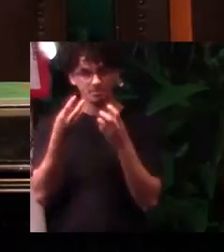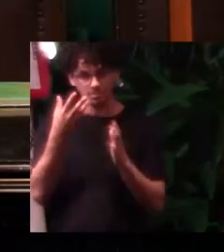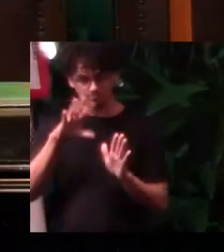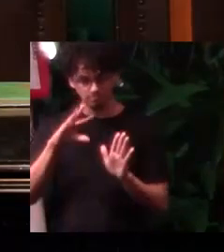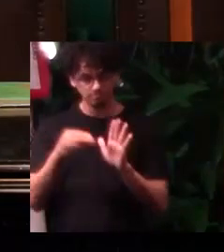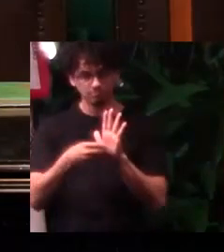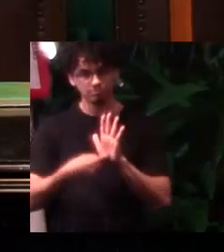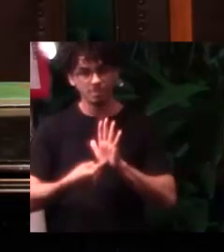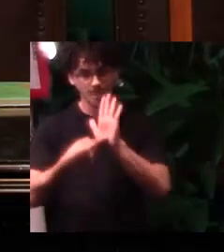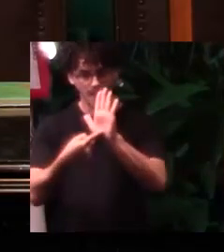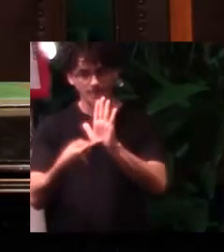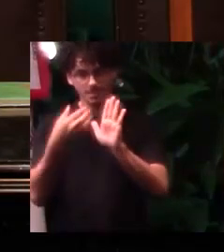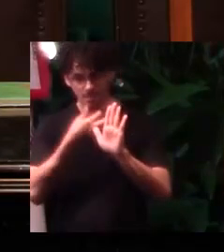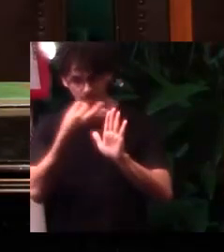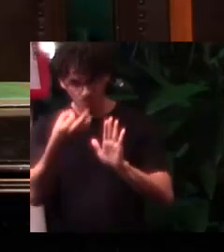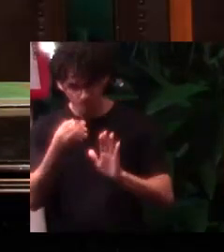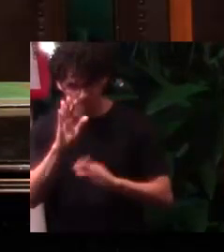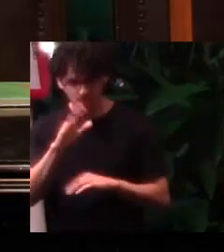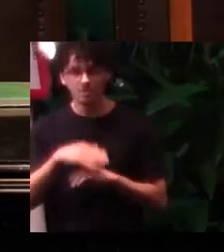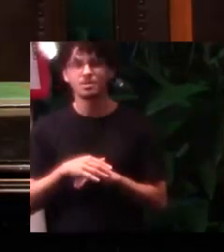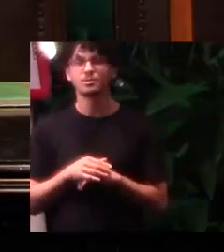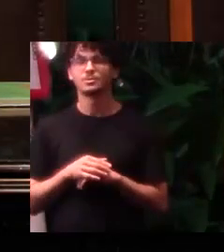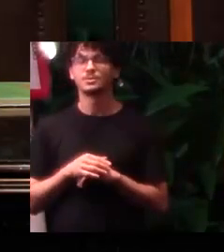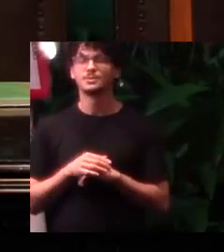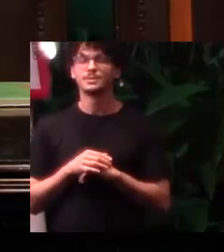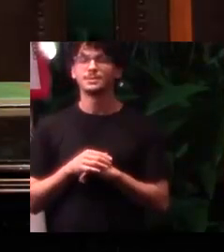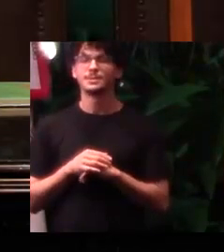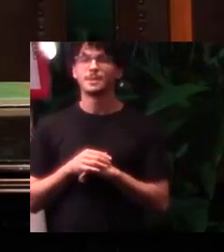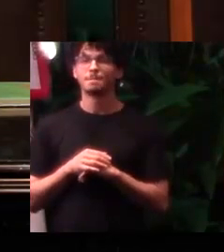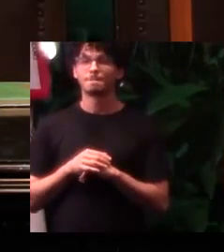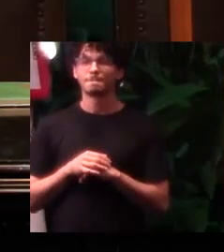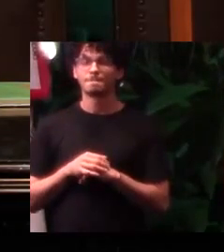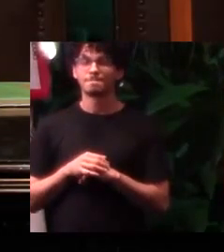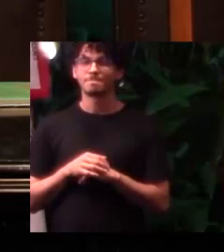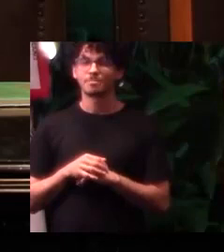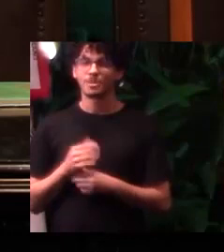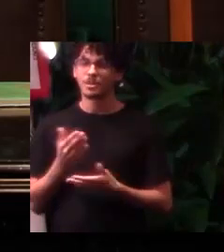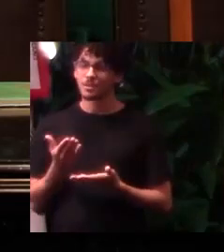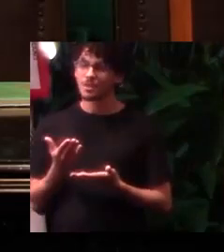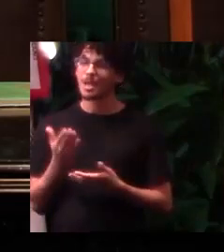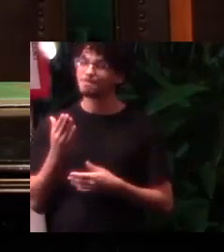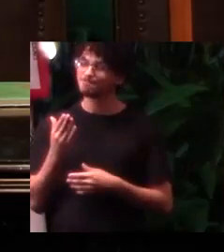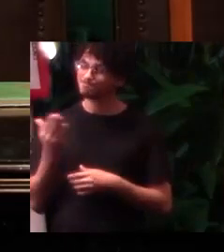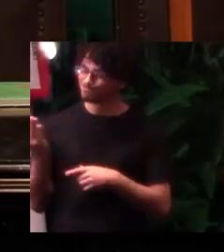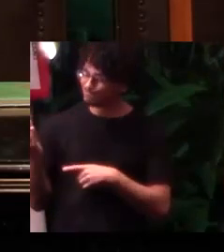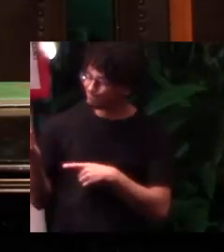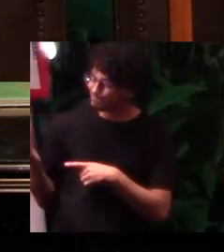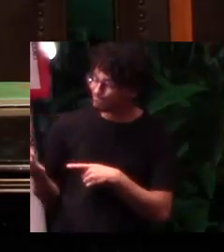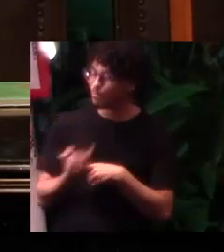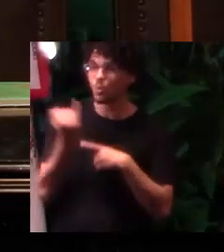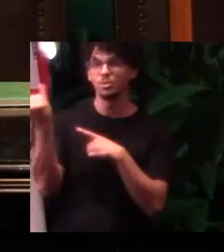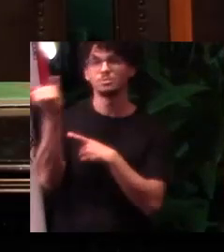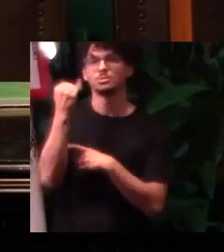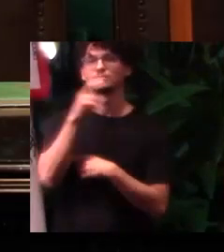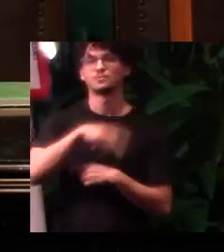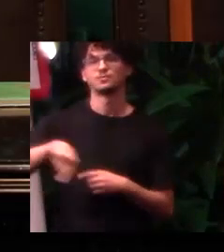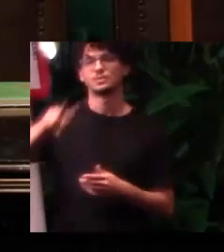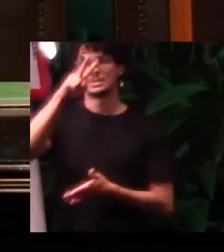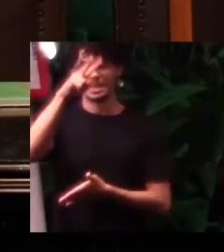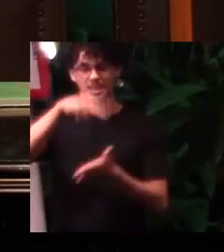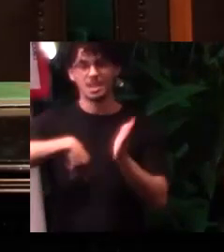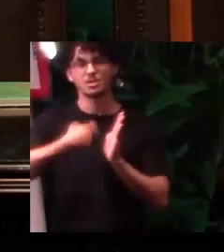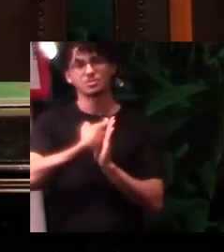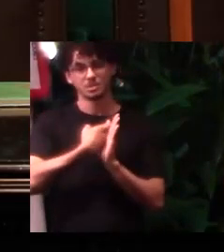essa parte logística do projeto como o primeiro encontro. É muito importante vocês lerem os textos,